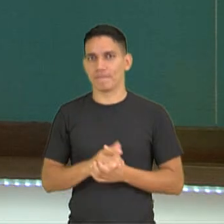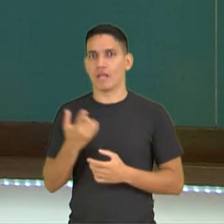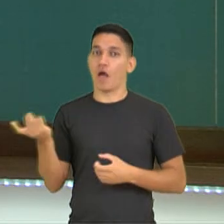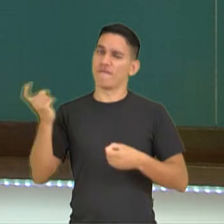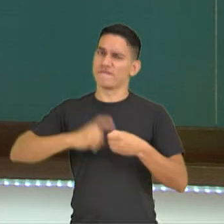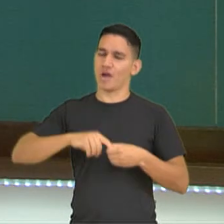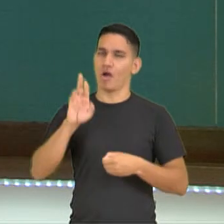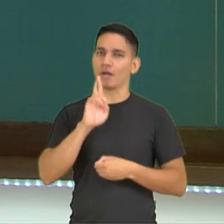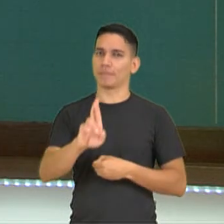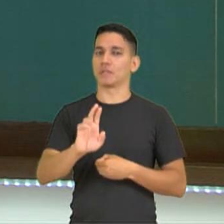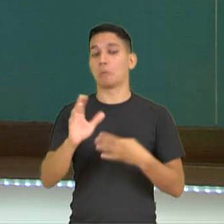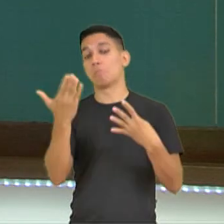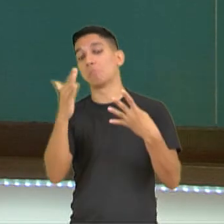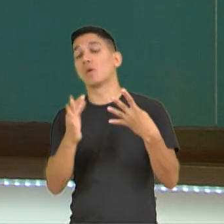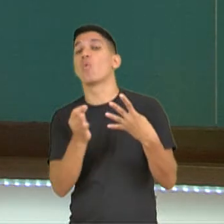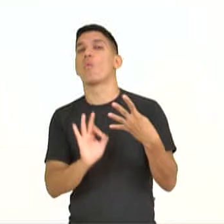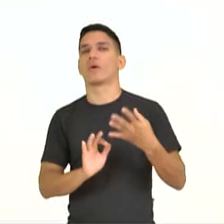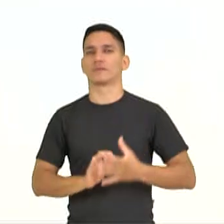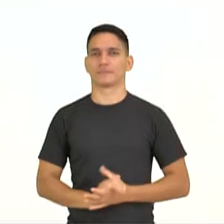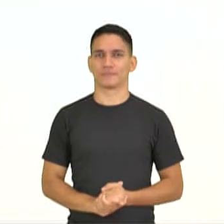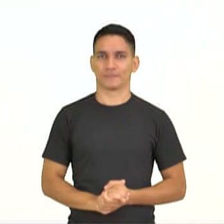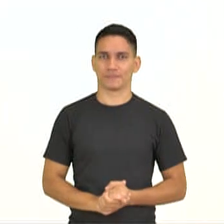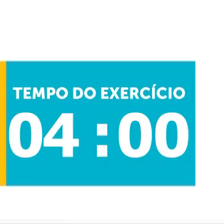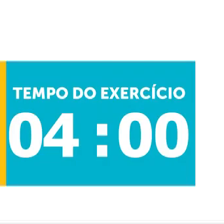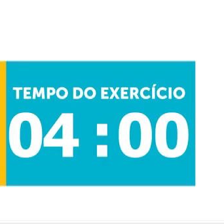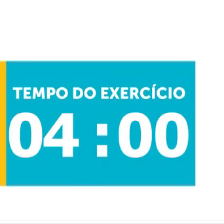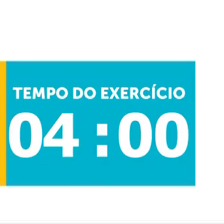pouco nós voltamos para verificar.